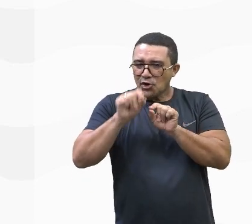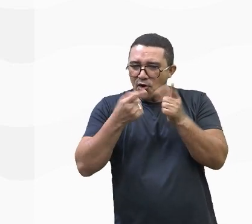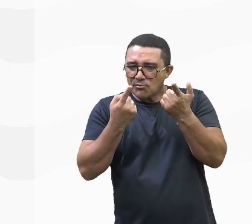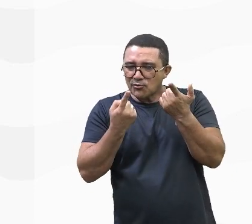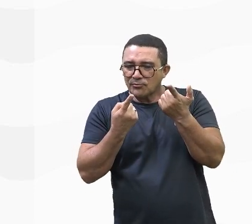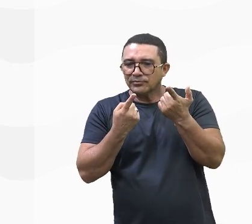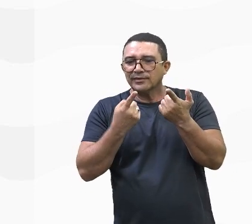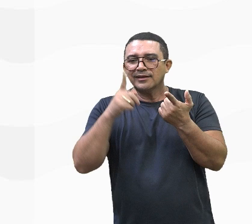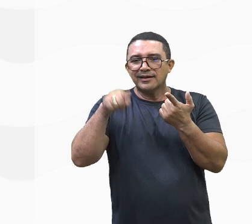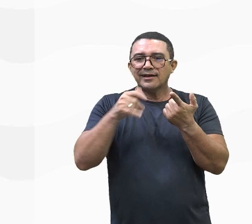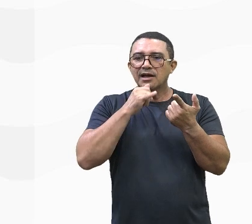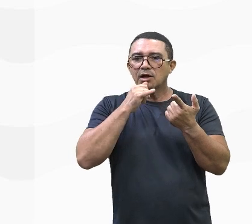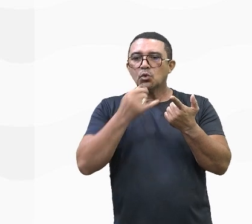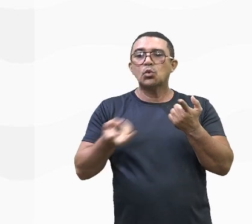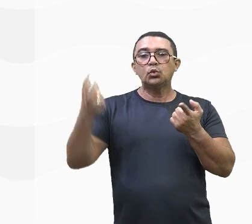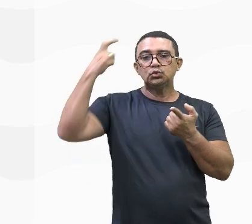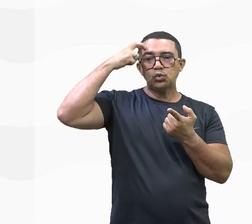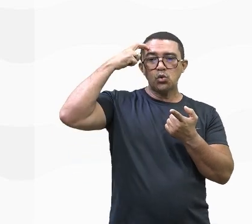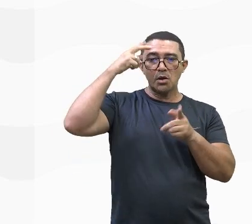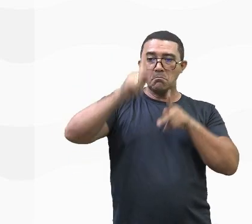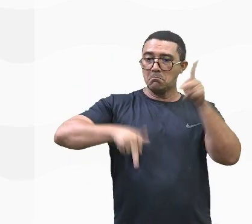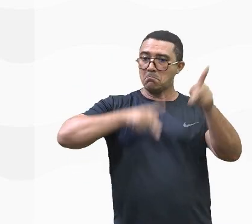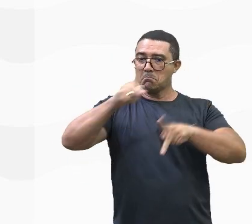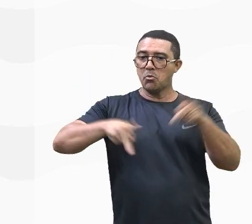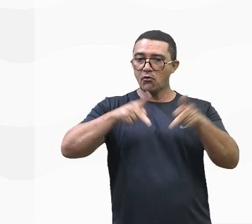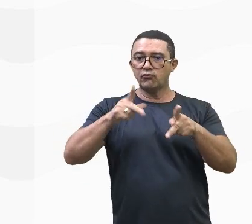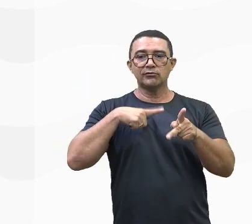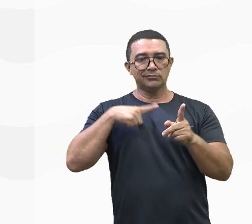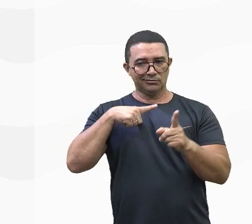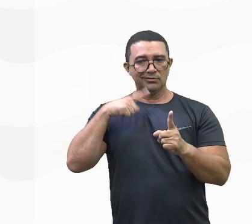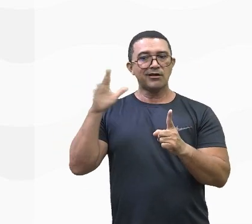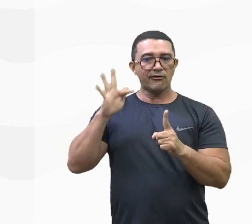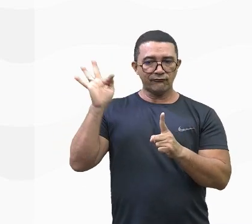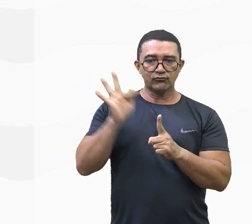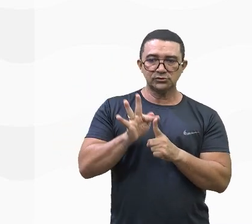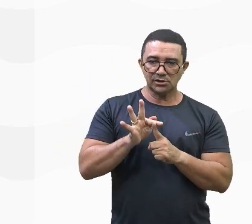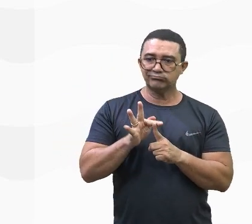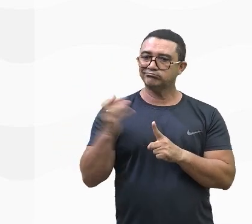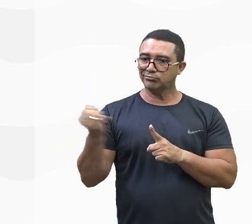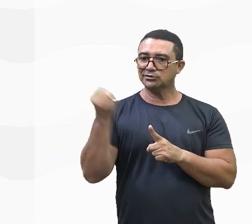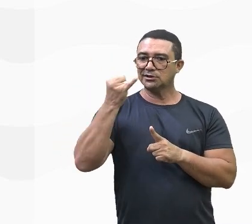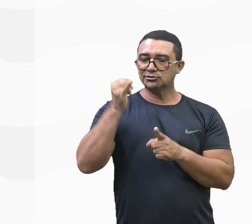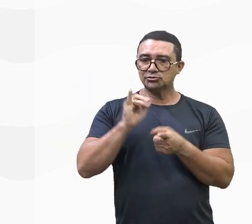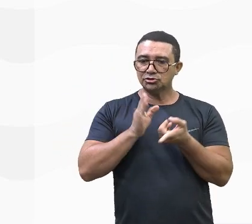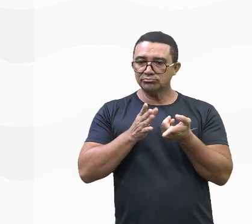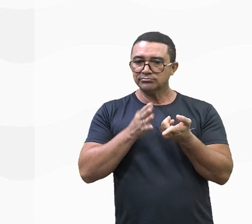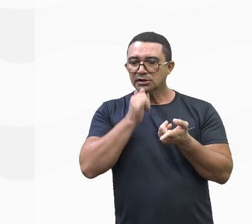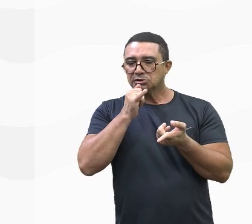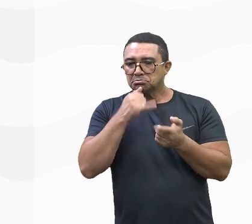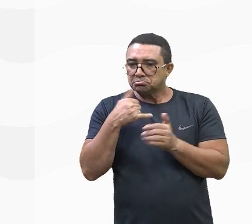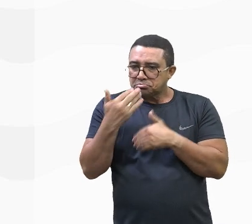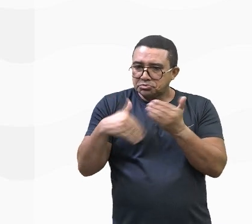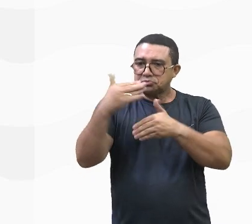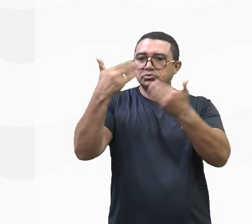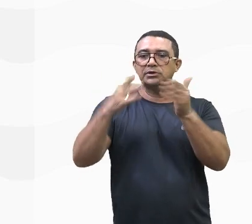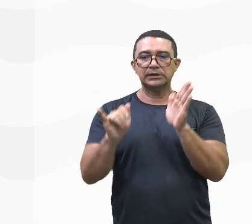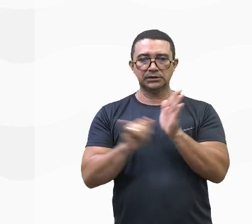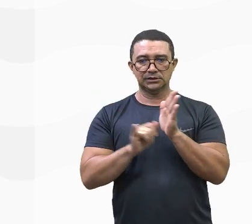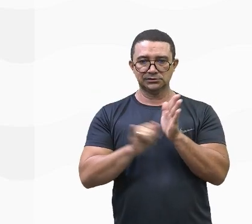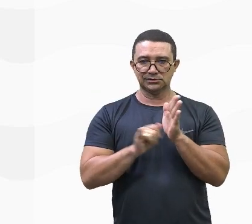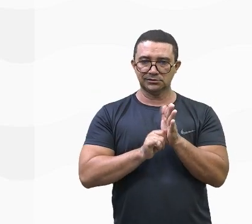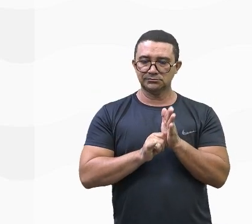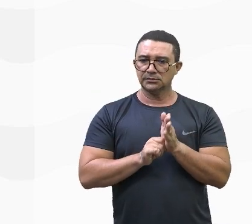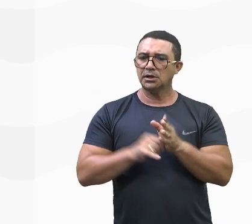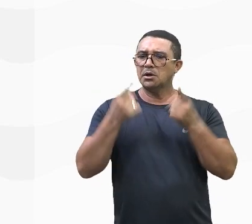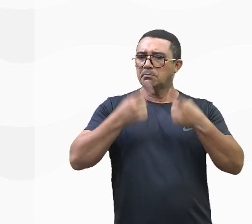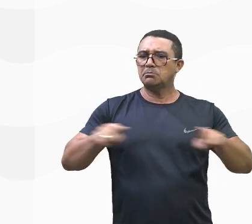cultura popular que exerce uma importante função na construção de identidades na sociedade moderna. Sabemos que a música está todo o